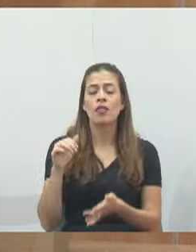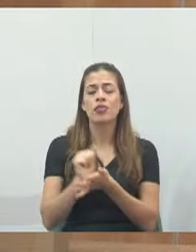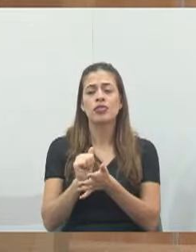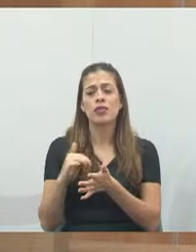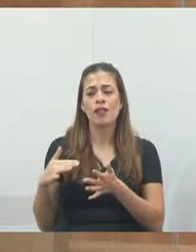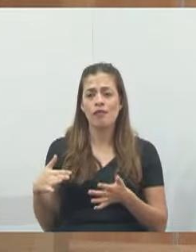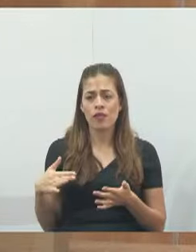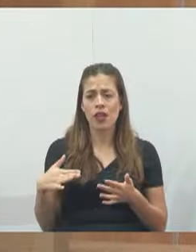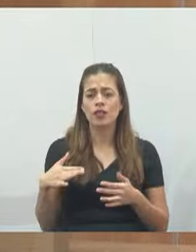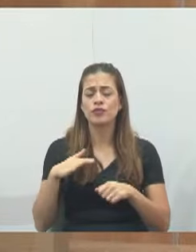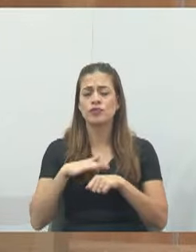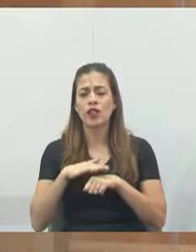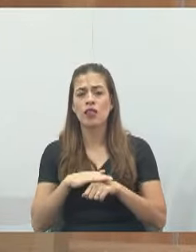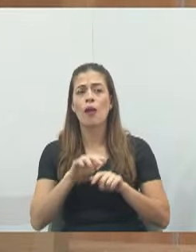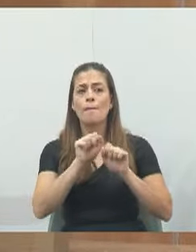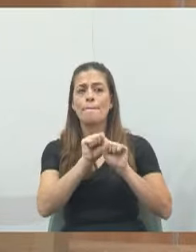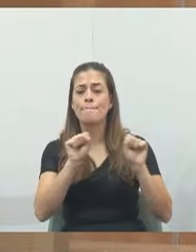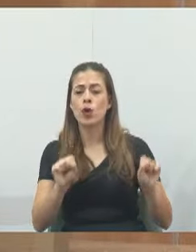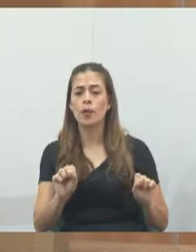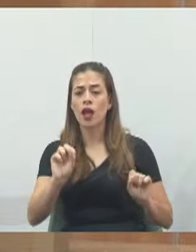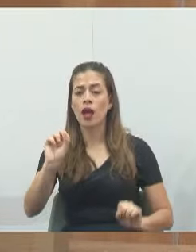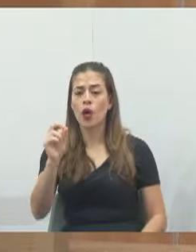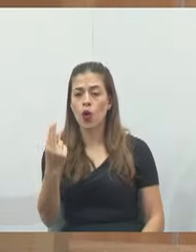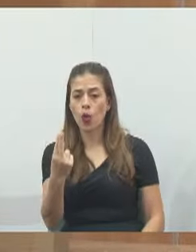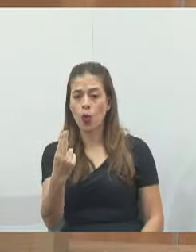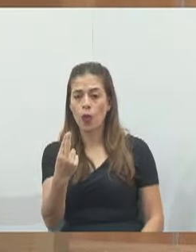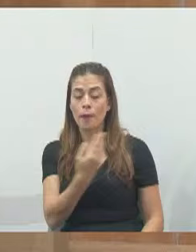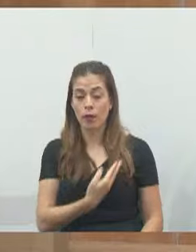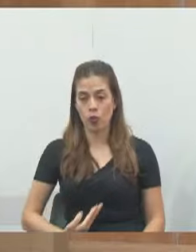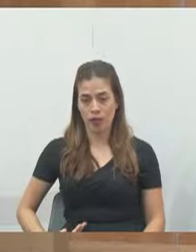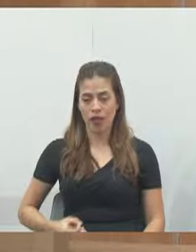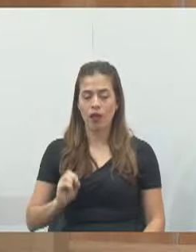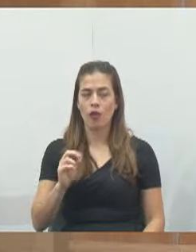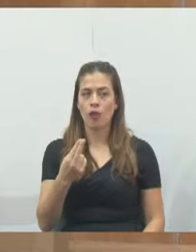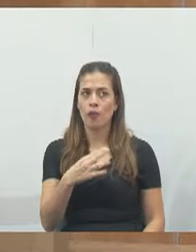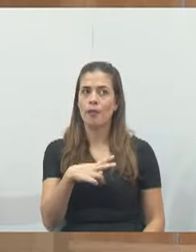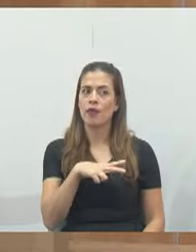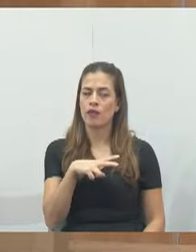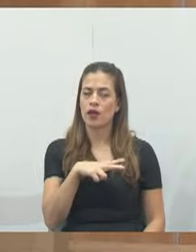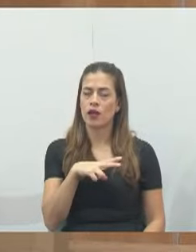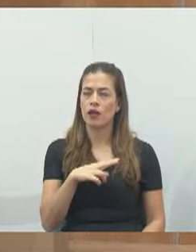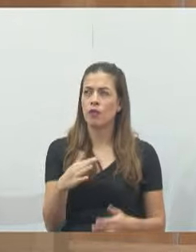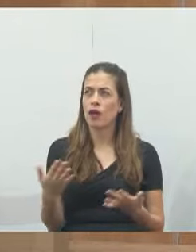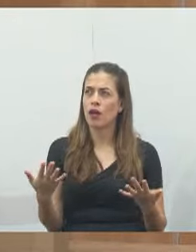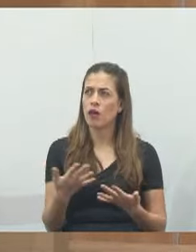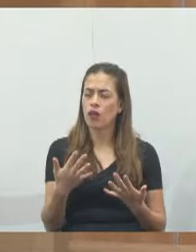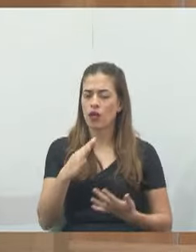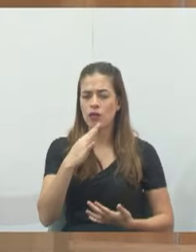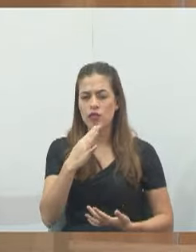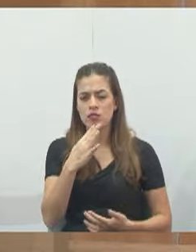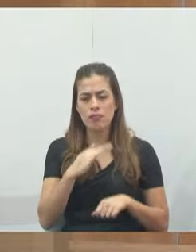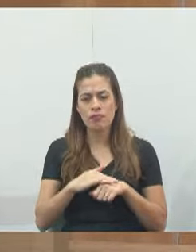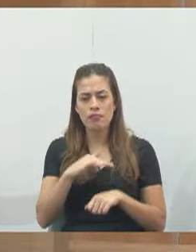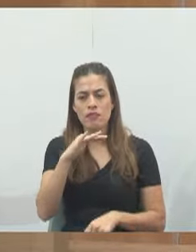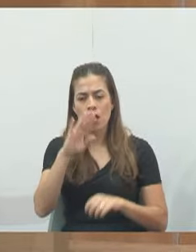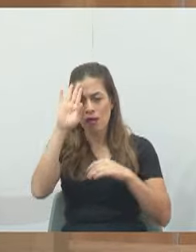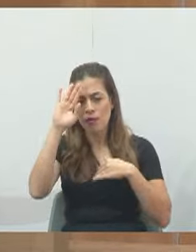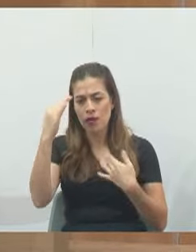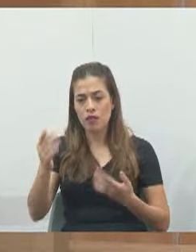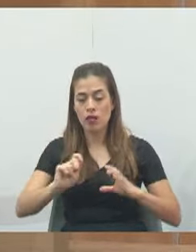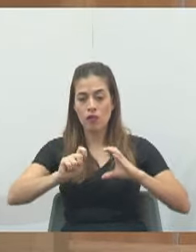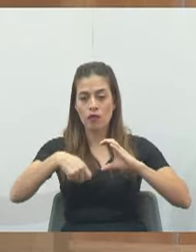ações, sejam elas públicas ou privadas. Vamos agora, então, conhecer um pouco mais sobre o homenageado desta noite através de um